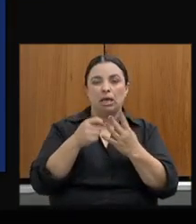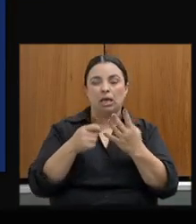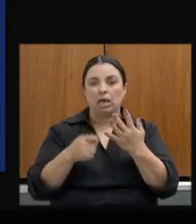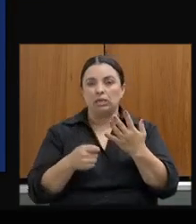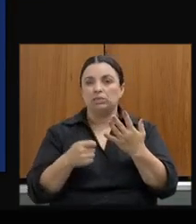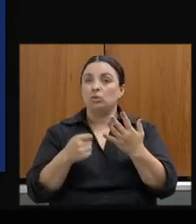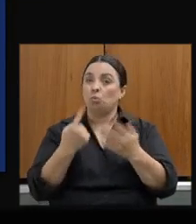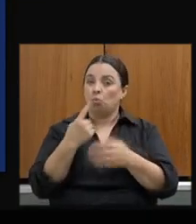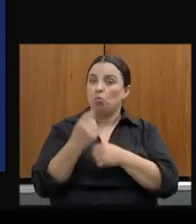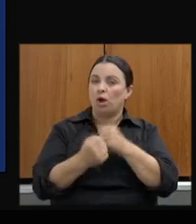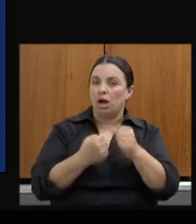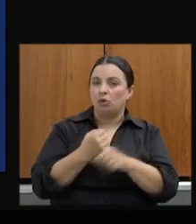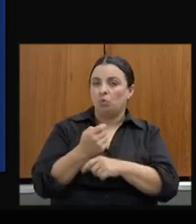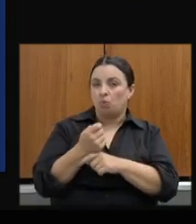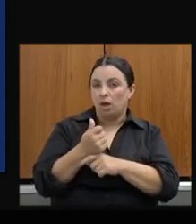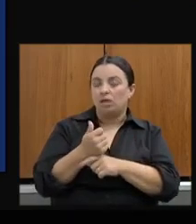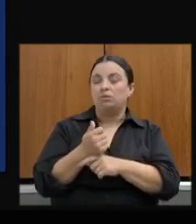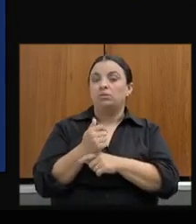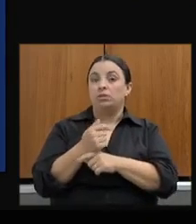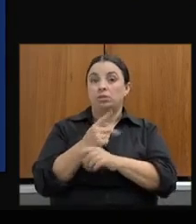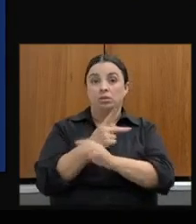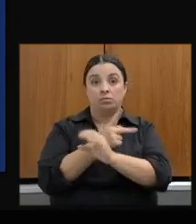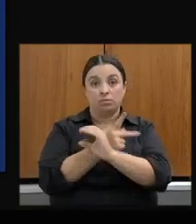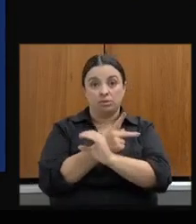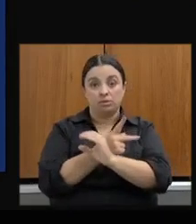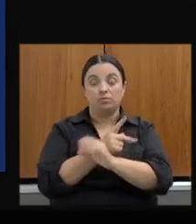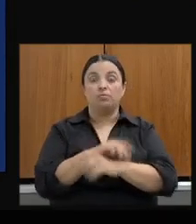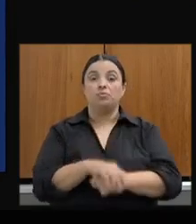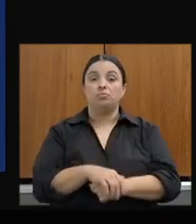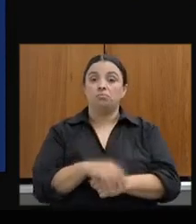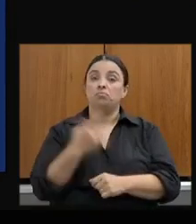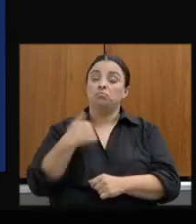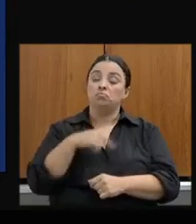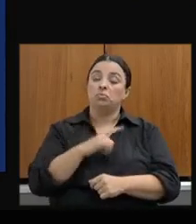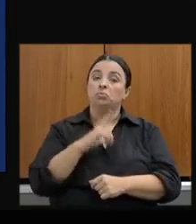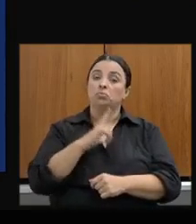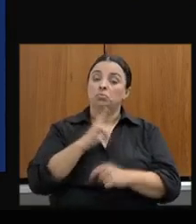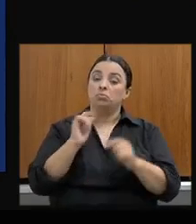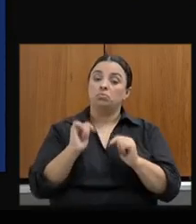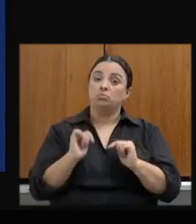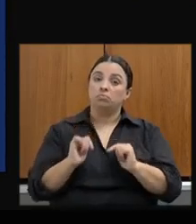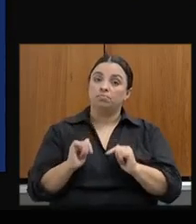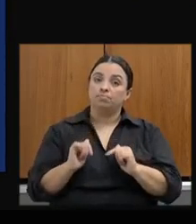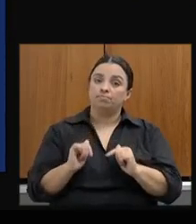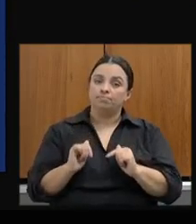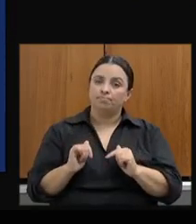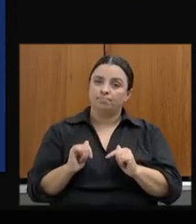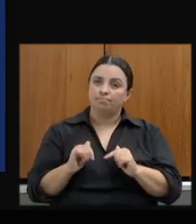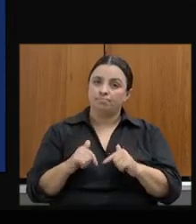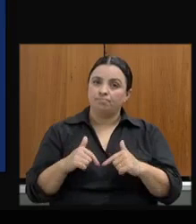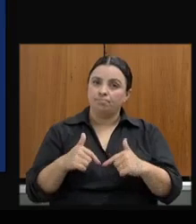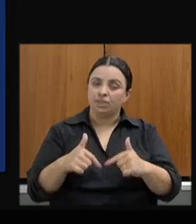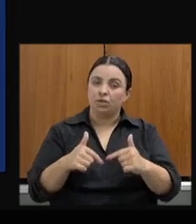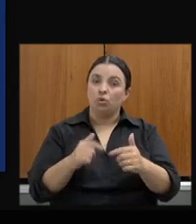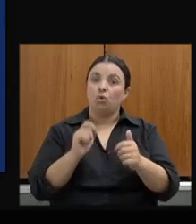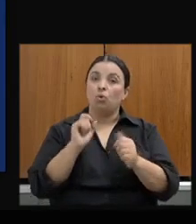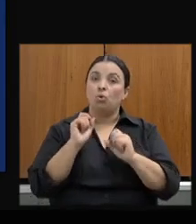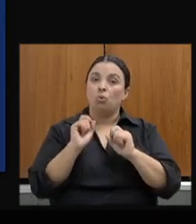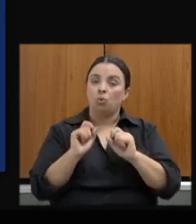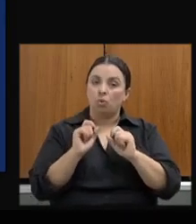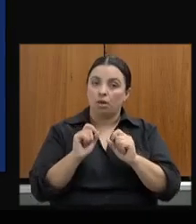em que a gente tem procedido a uma acompanhamento